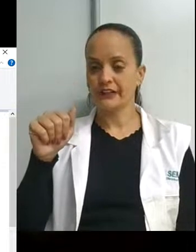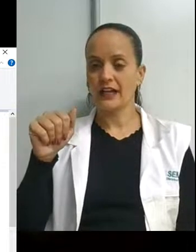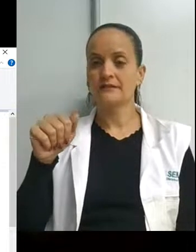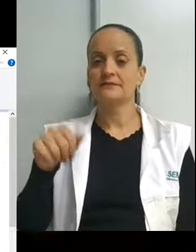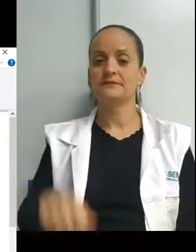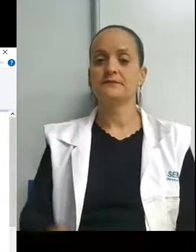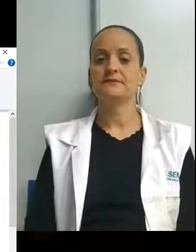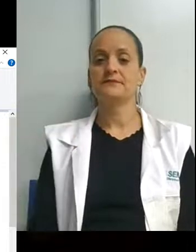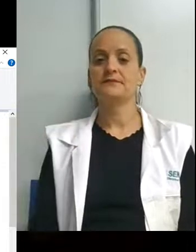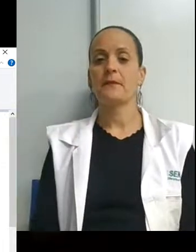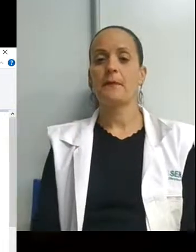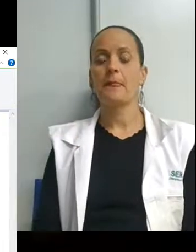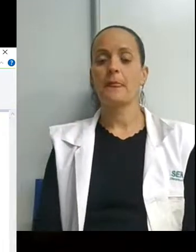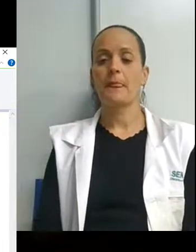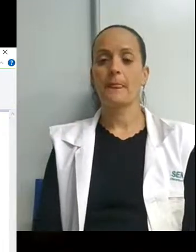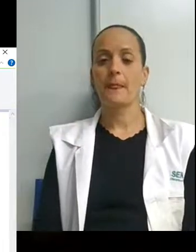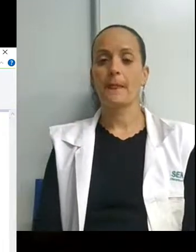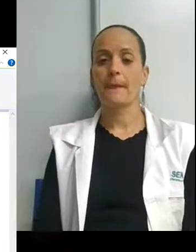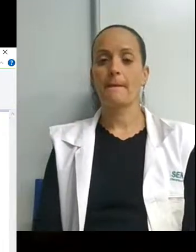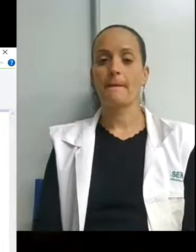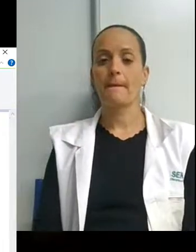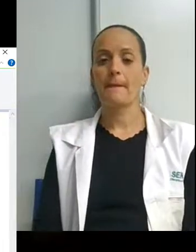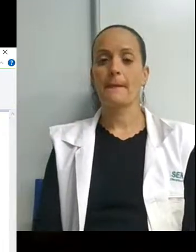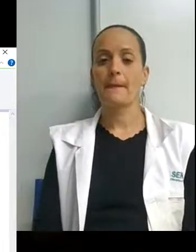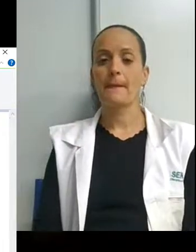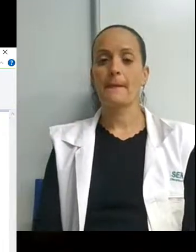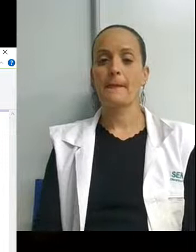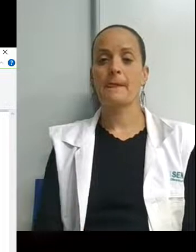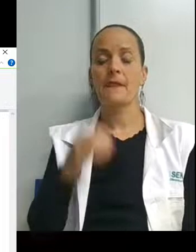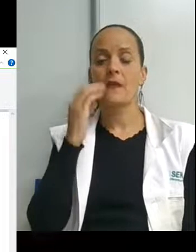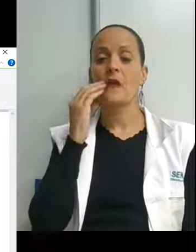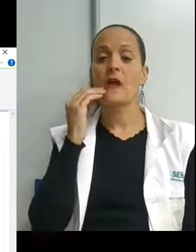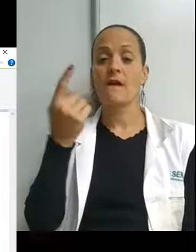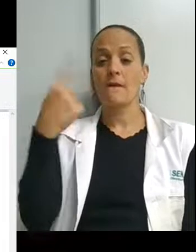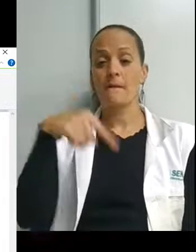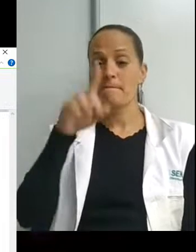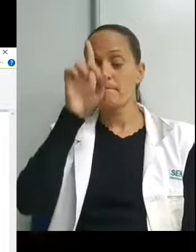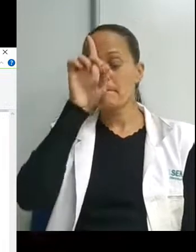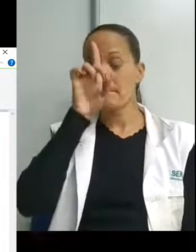aqui de baixo, ó, essa daqui amarelinha, é a potência